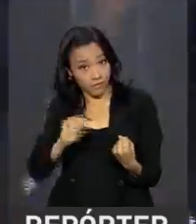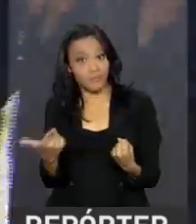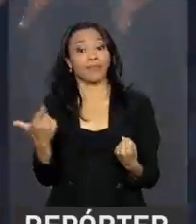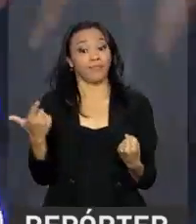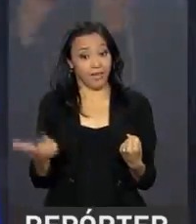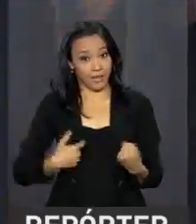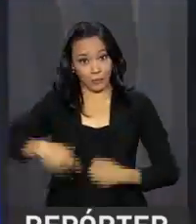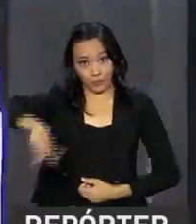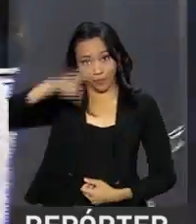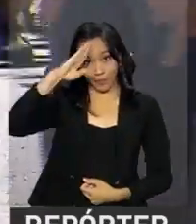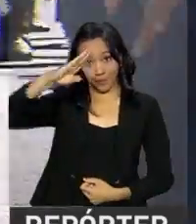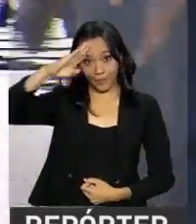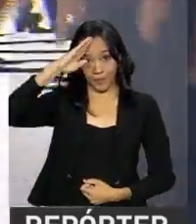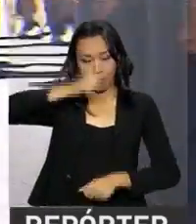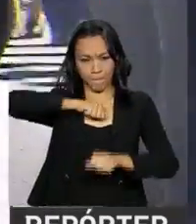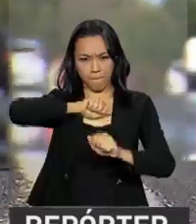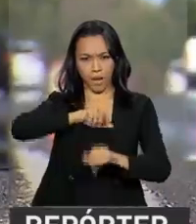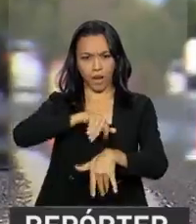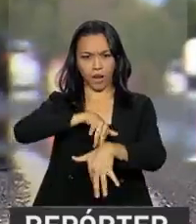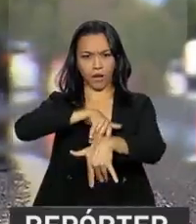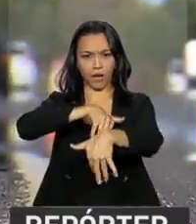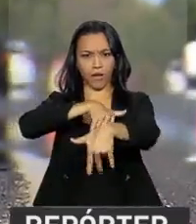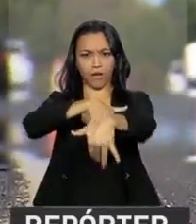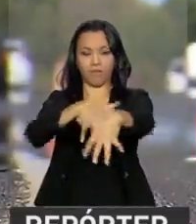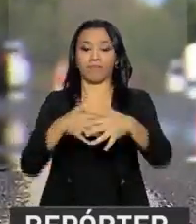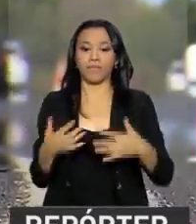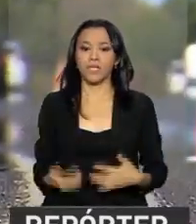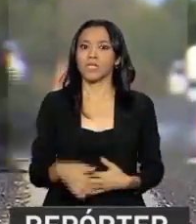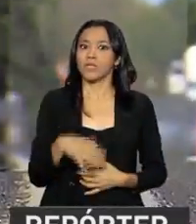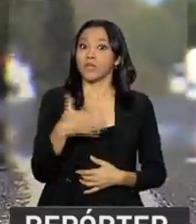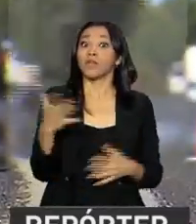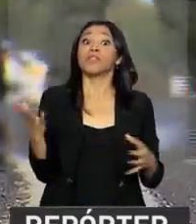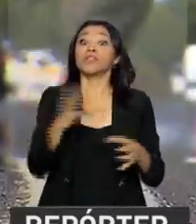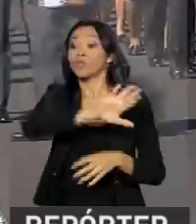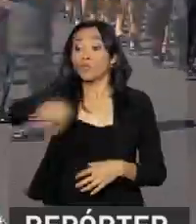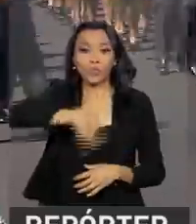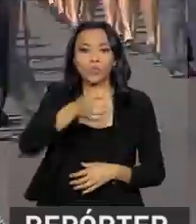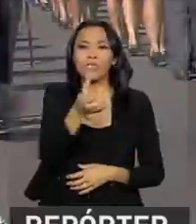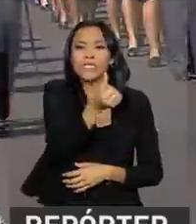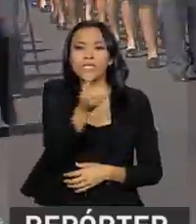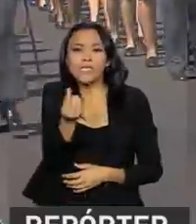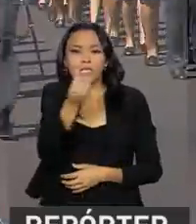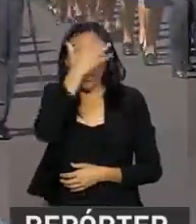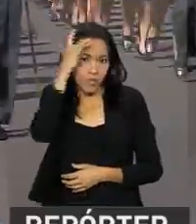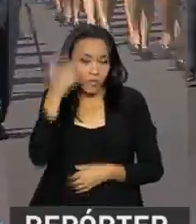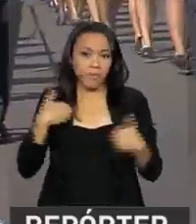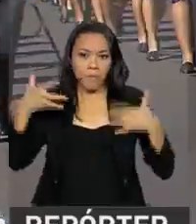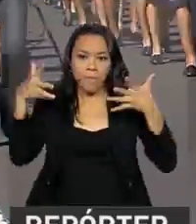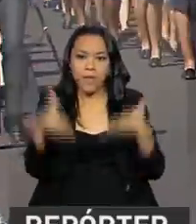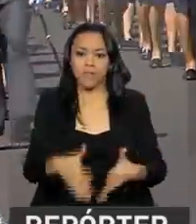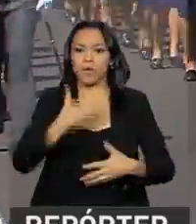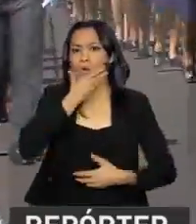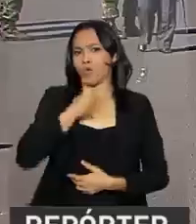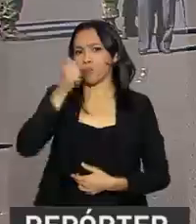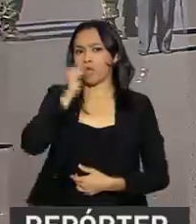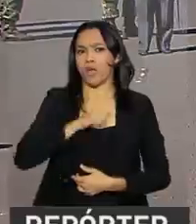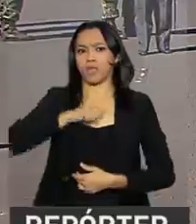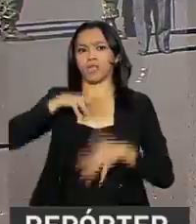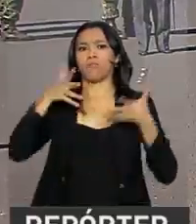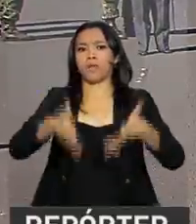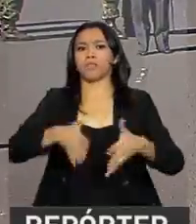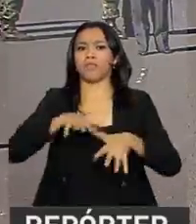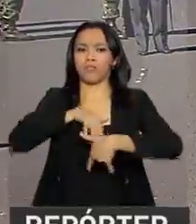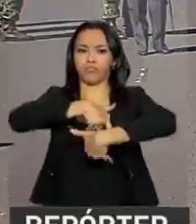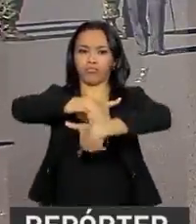claro dos militares que desfilam a pé serão 600 participantes que vão representar os homens e mulheres que